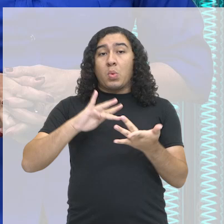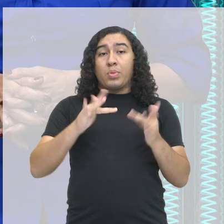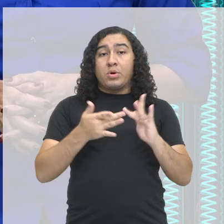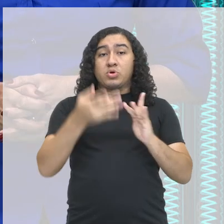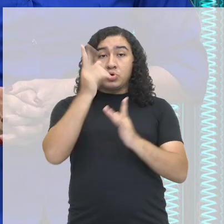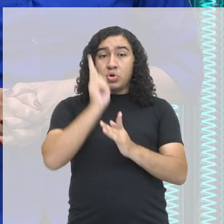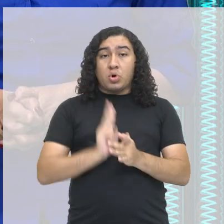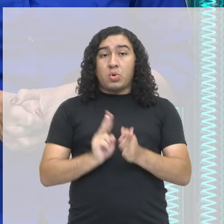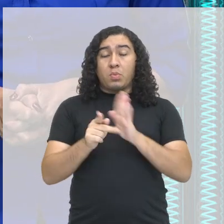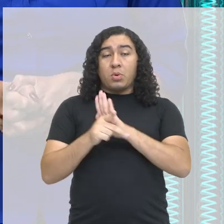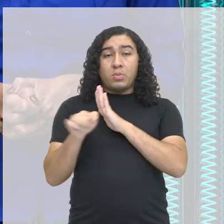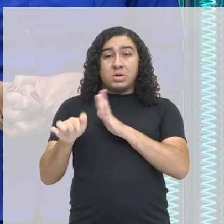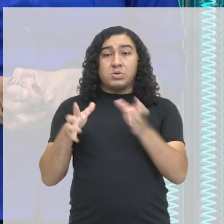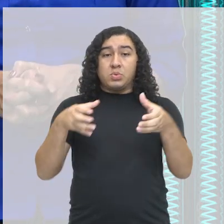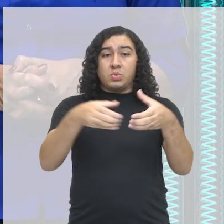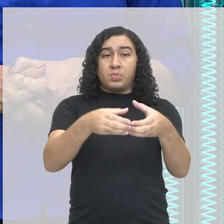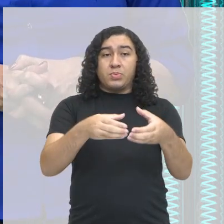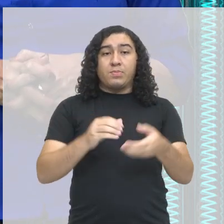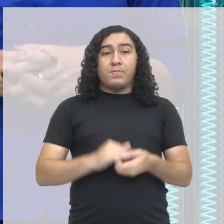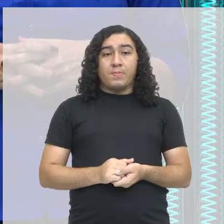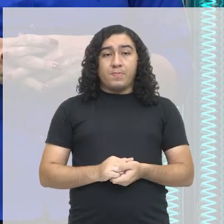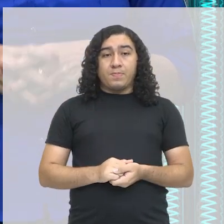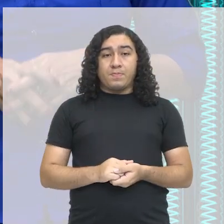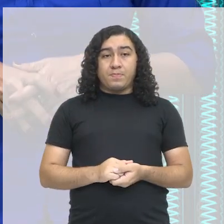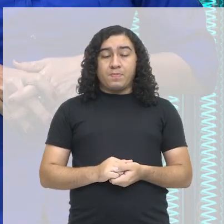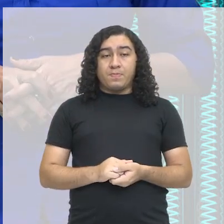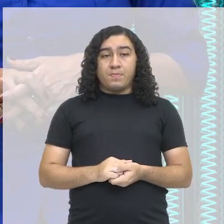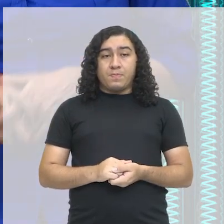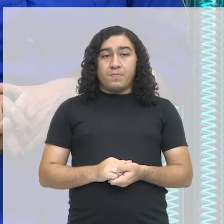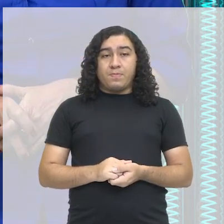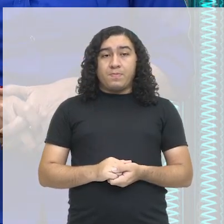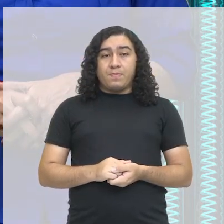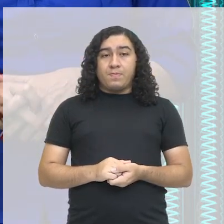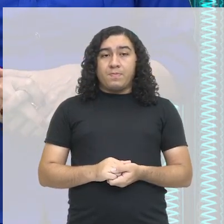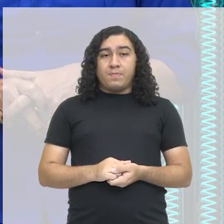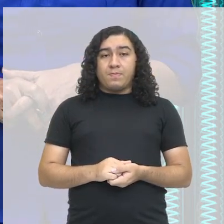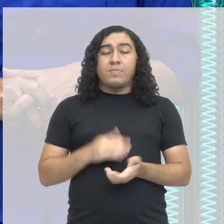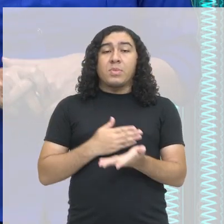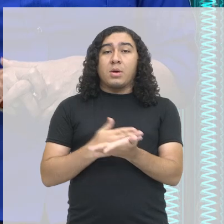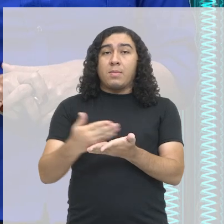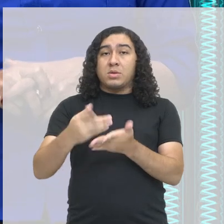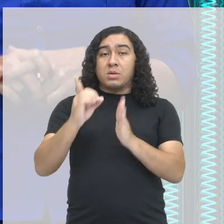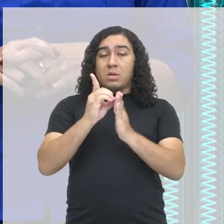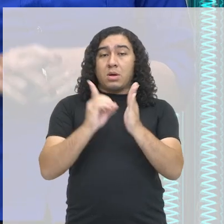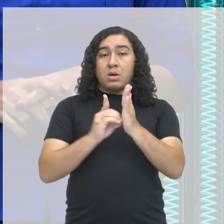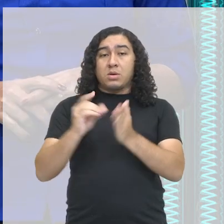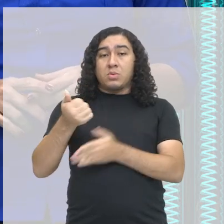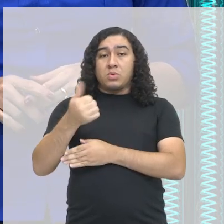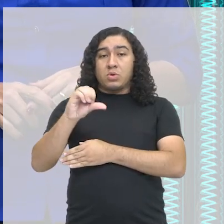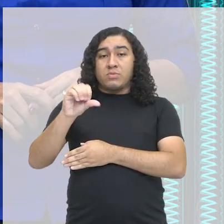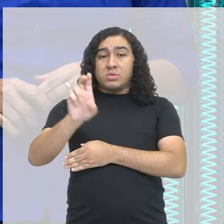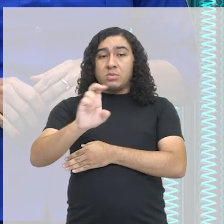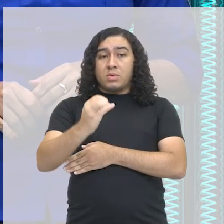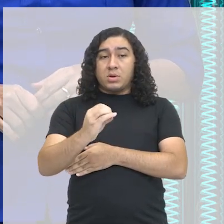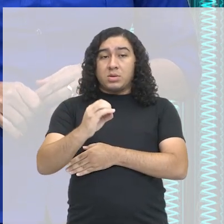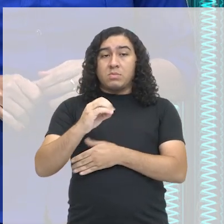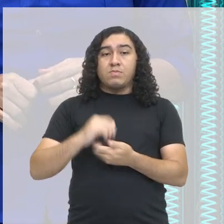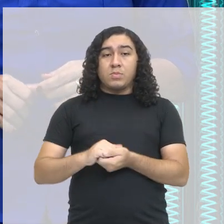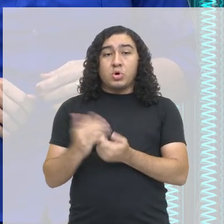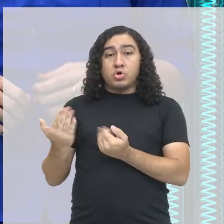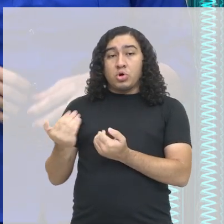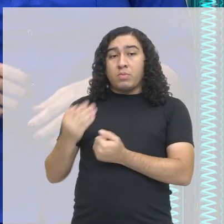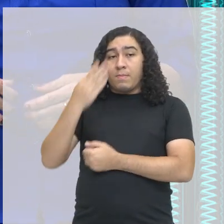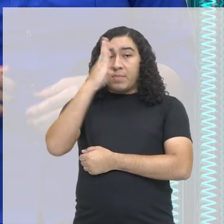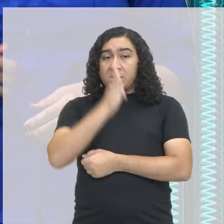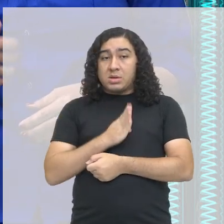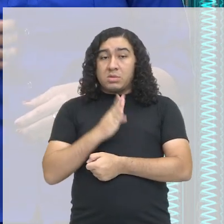da Jovem Guarda. Então, a partir da década de 1950, a juventude